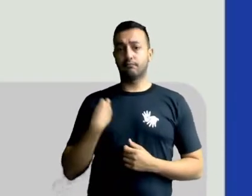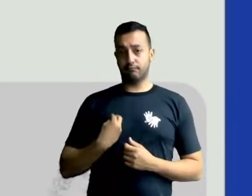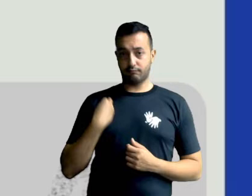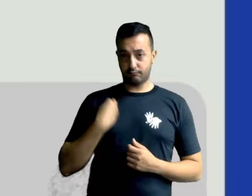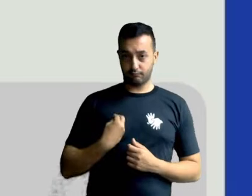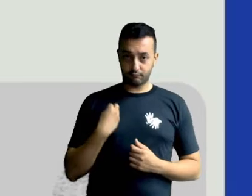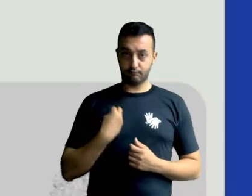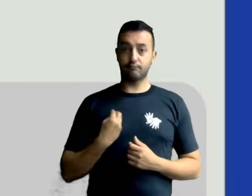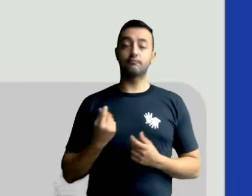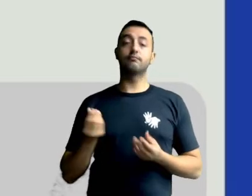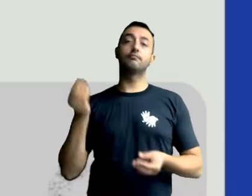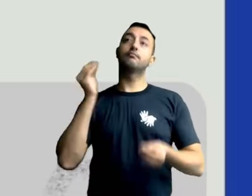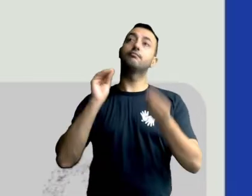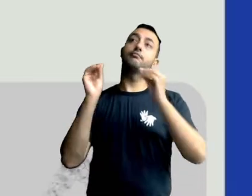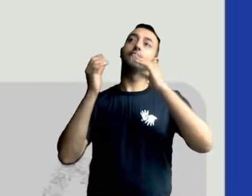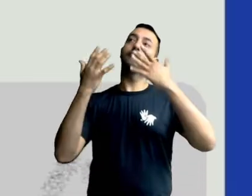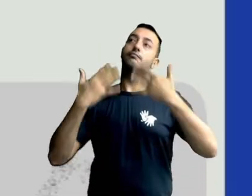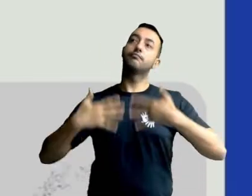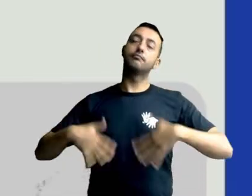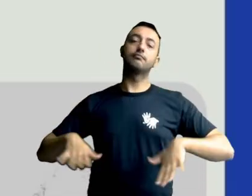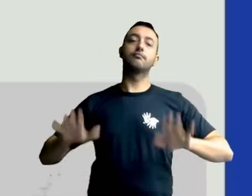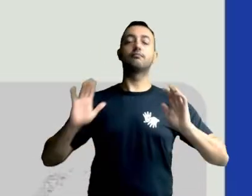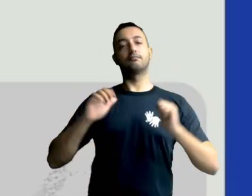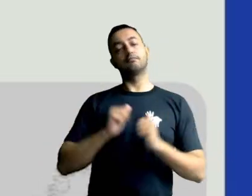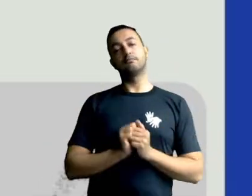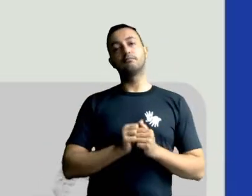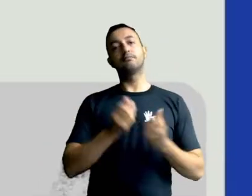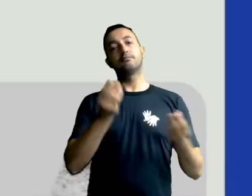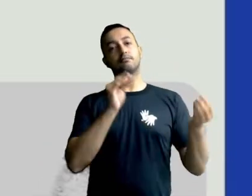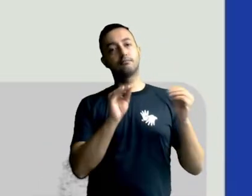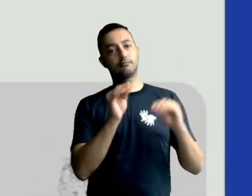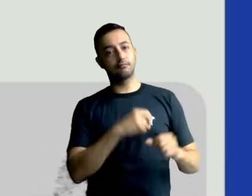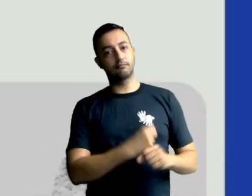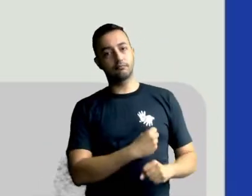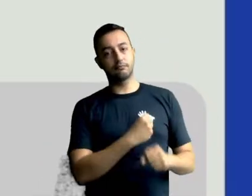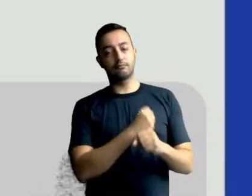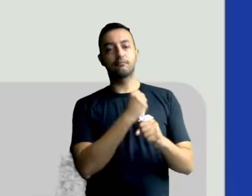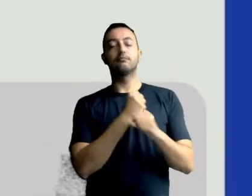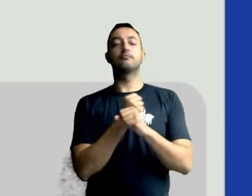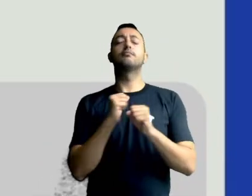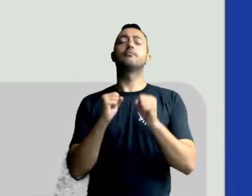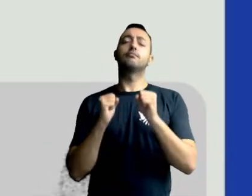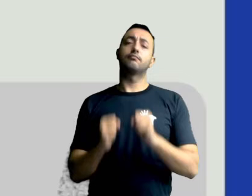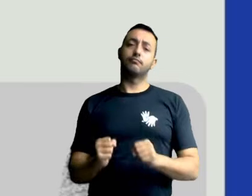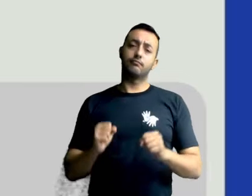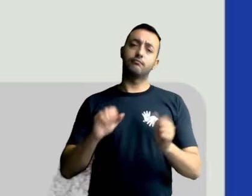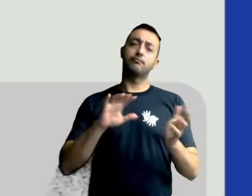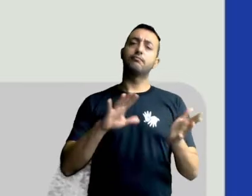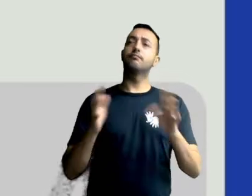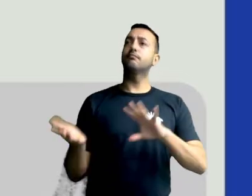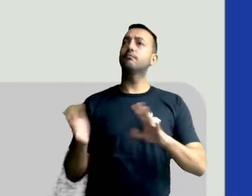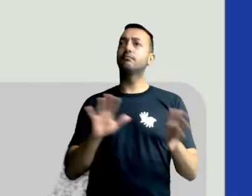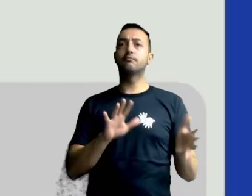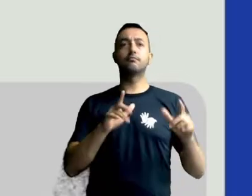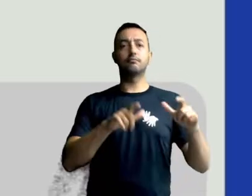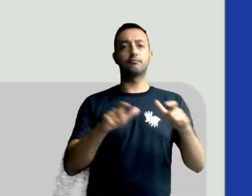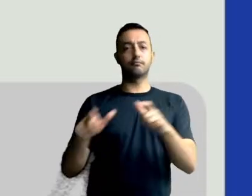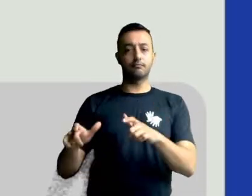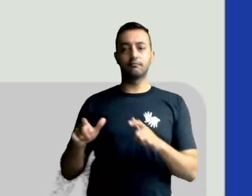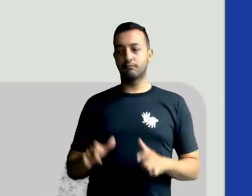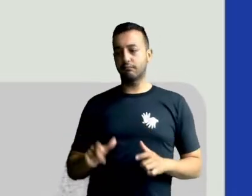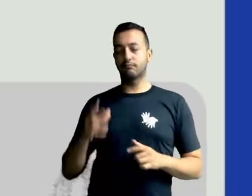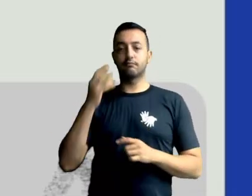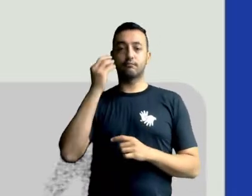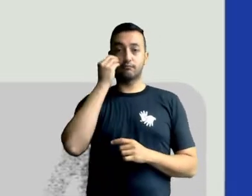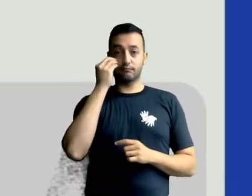Os seres vivos, os componentes naturais, os componentes construídos podem variar de um ambiente para